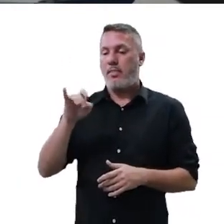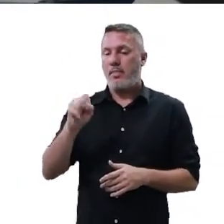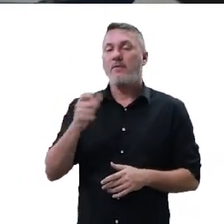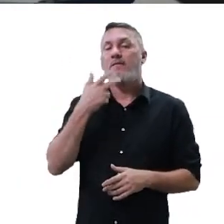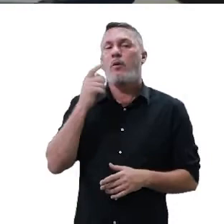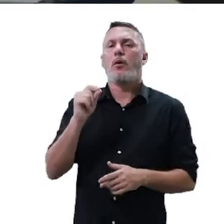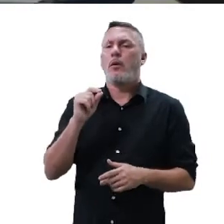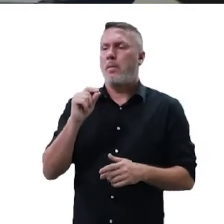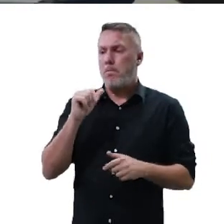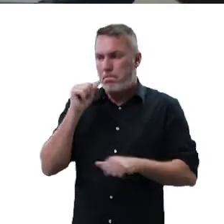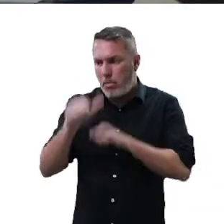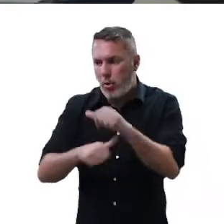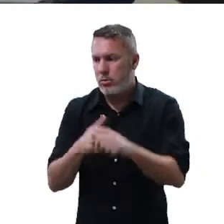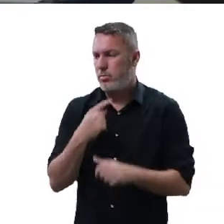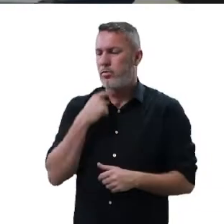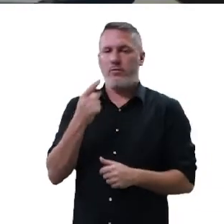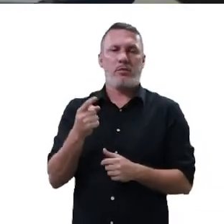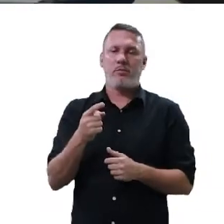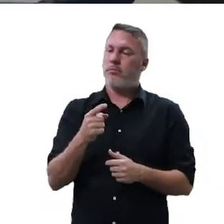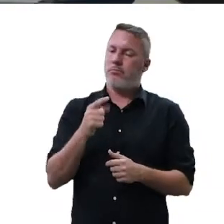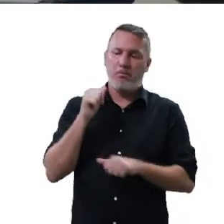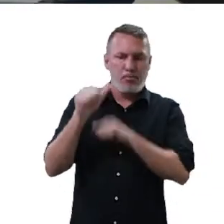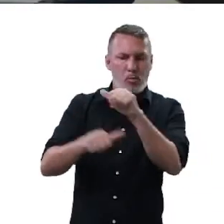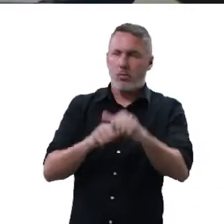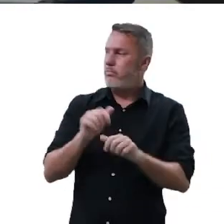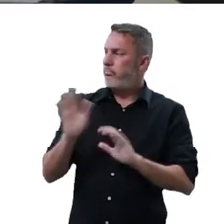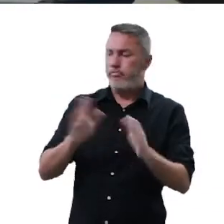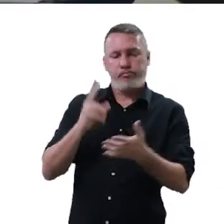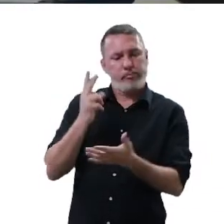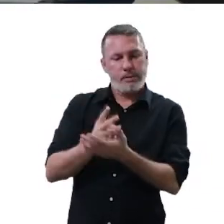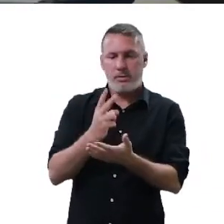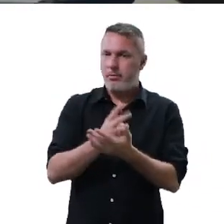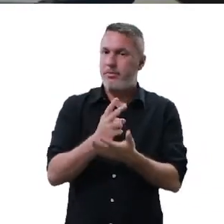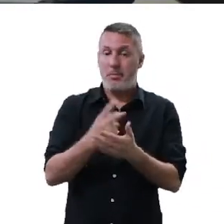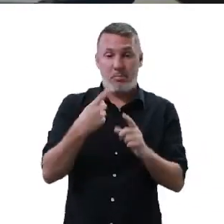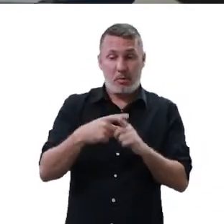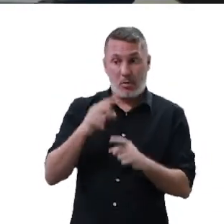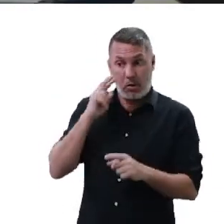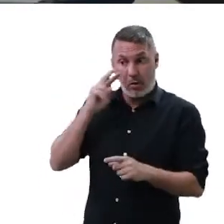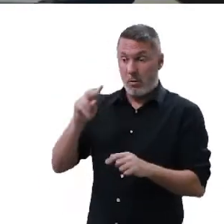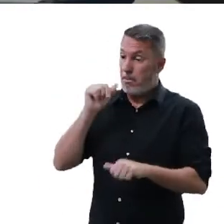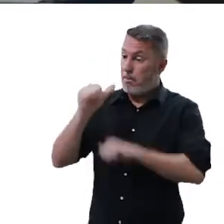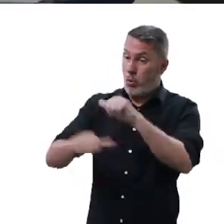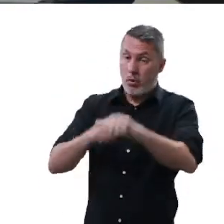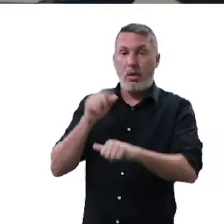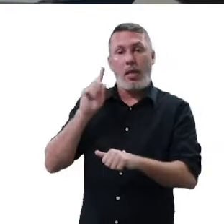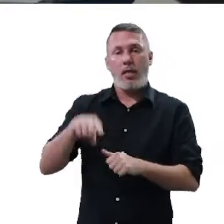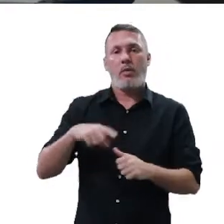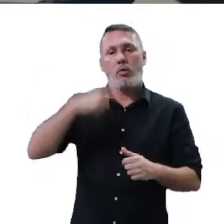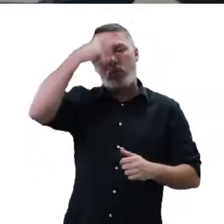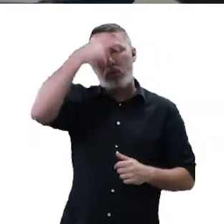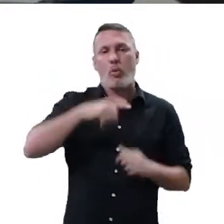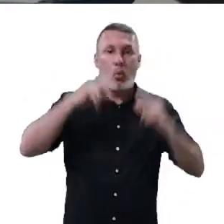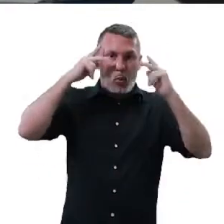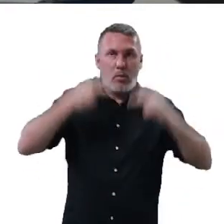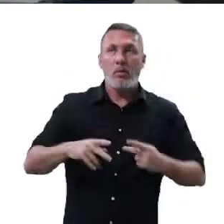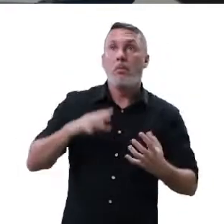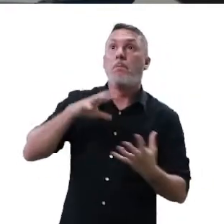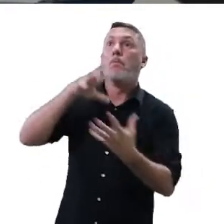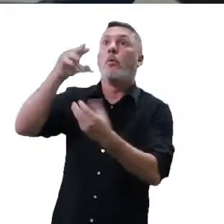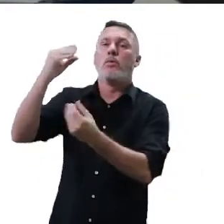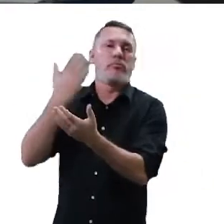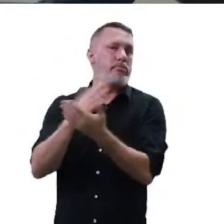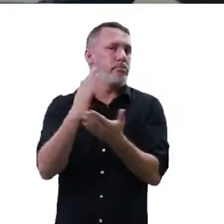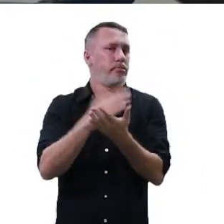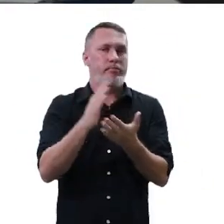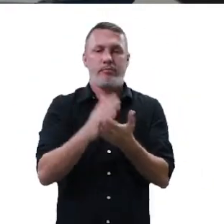Parmênides falava o quê? Que as coisas não mudam, correto? Então, nada muda. A mudança que a gente está vendo é só aparente,